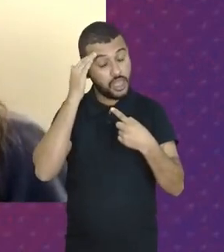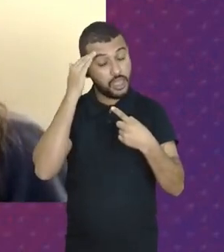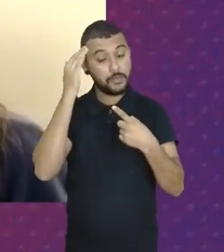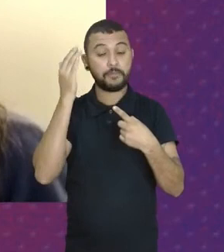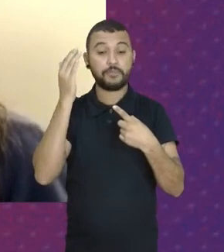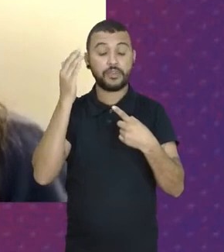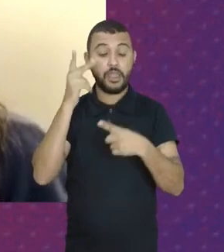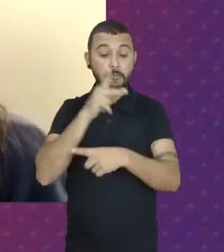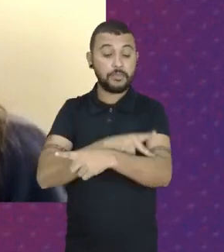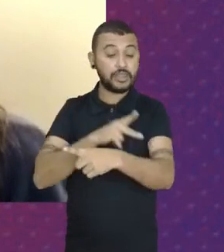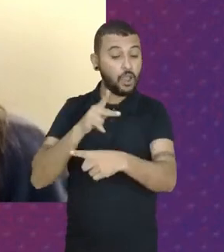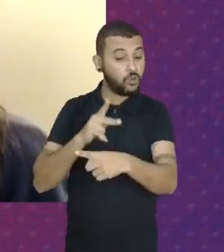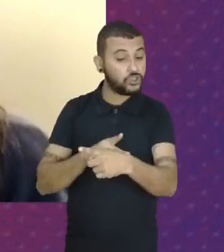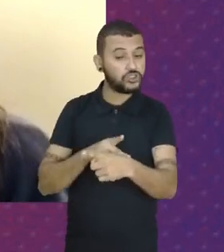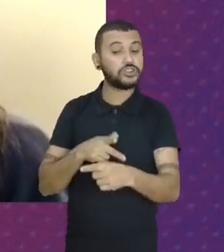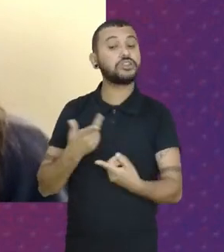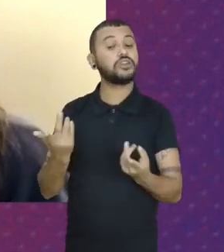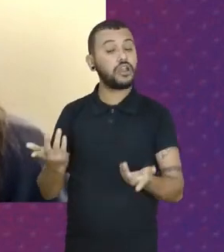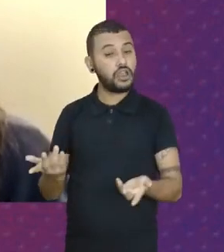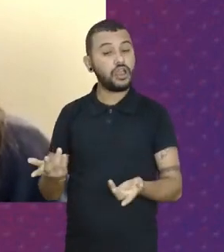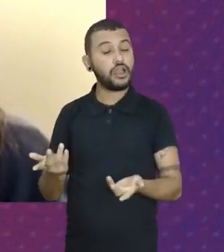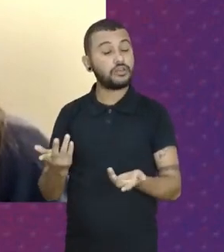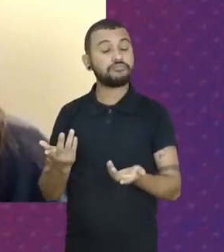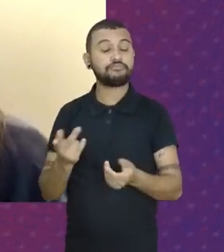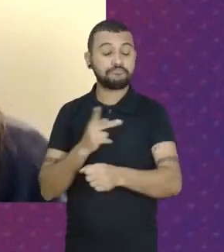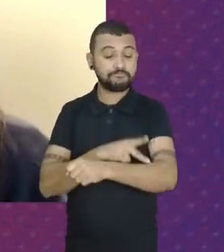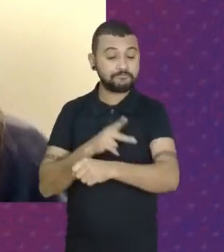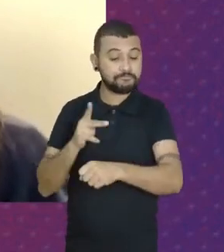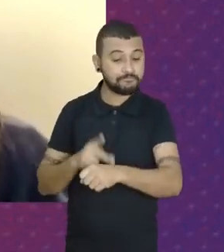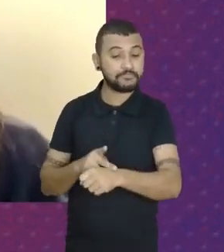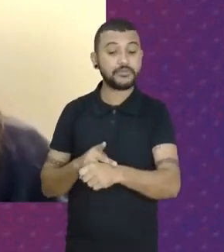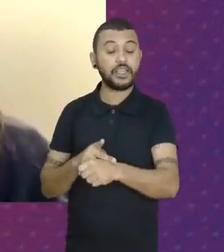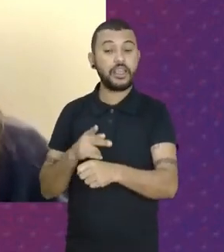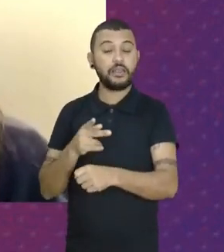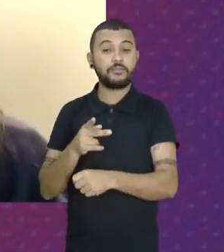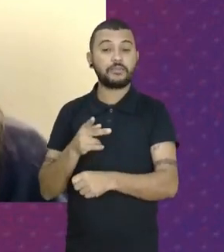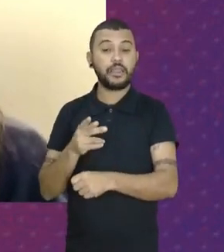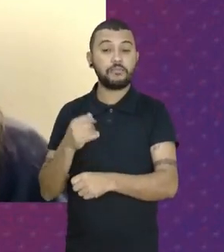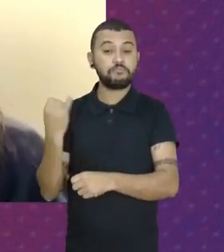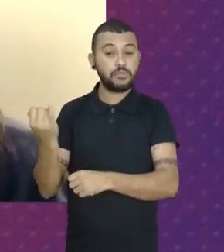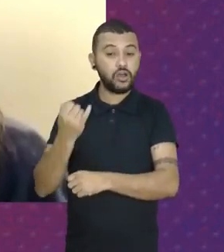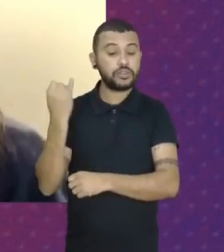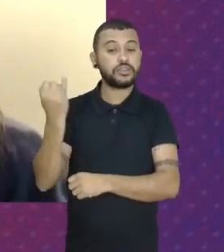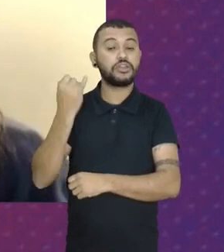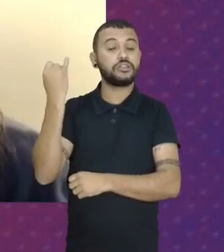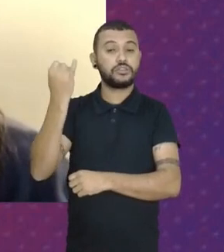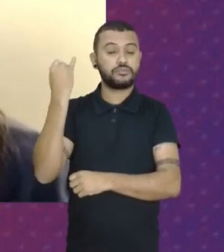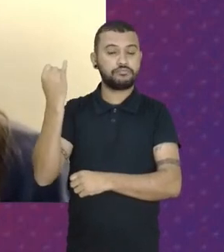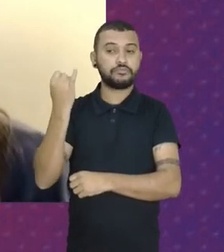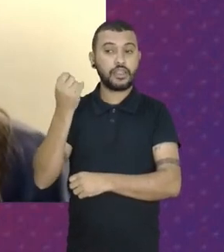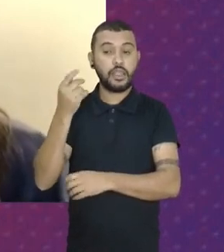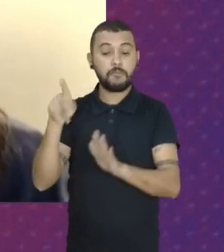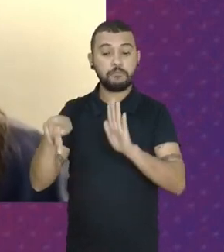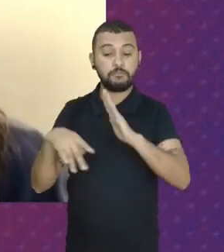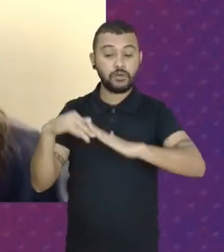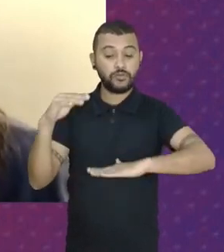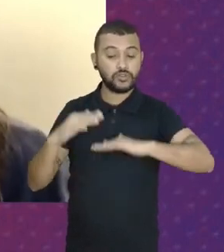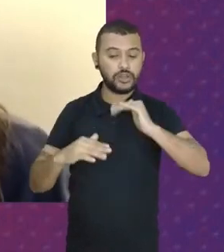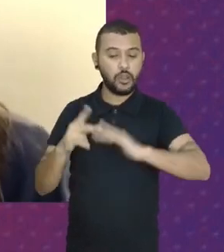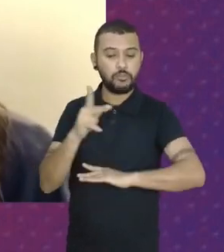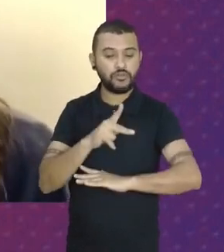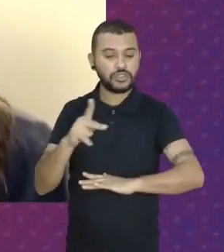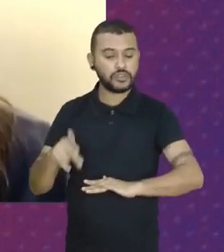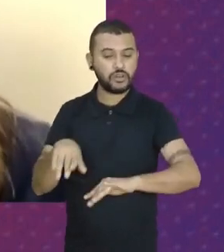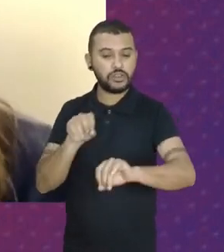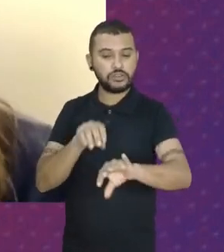a pedagogia, e no caso, quando a gente pensa especialmente na formação de professoras que